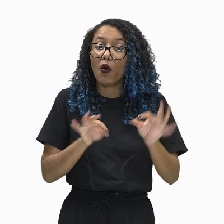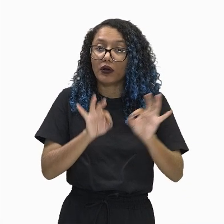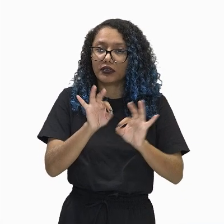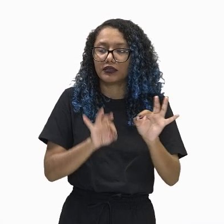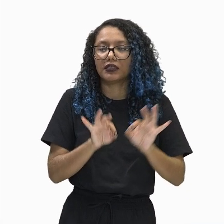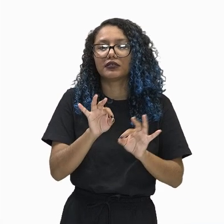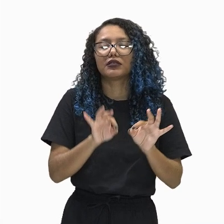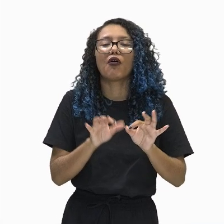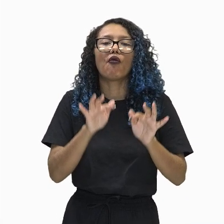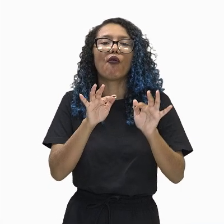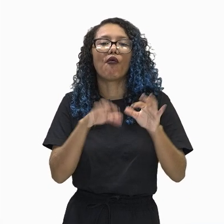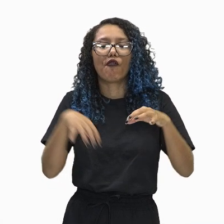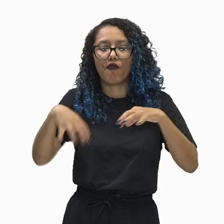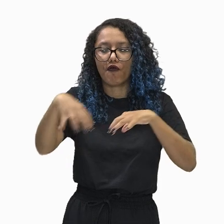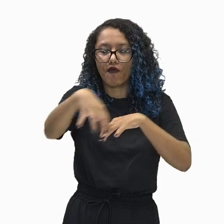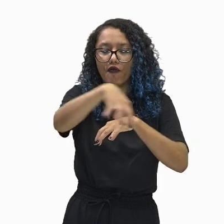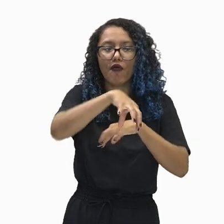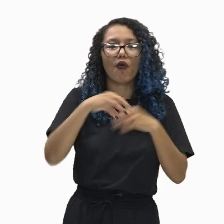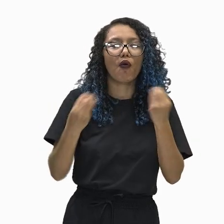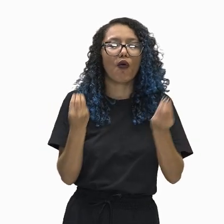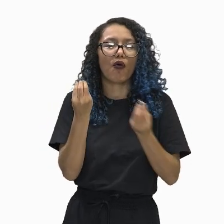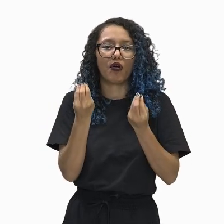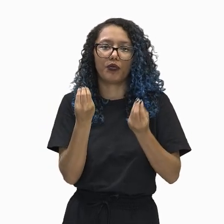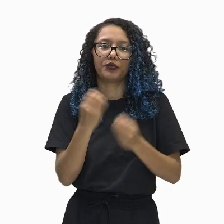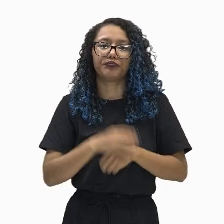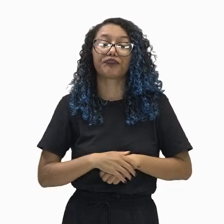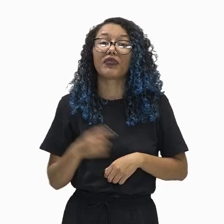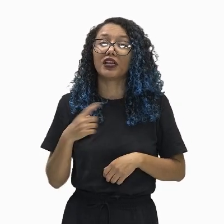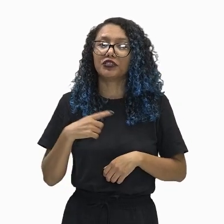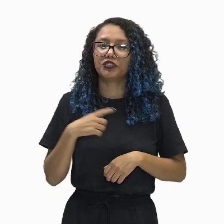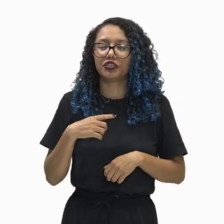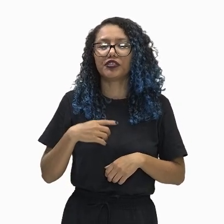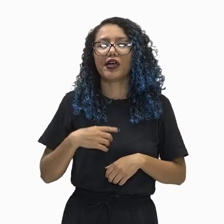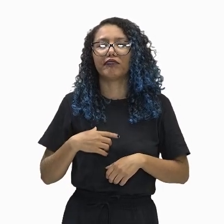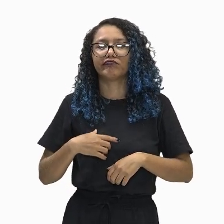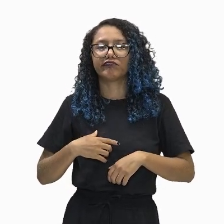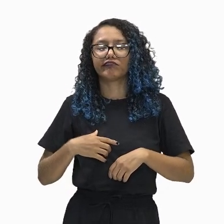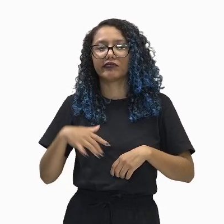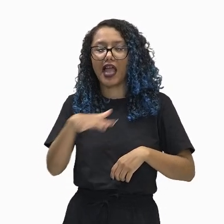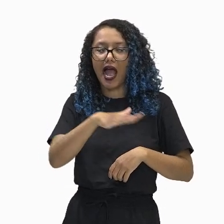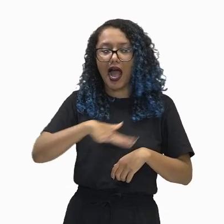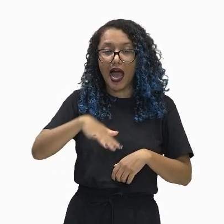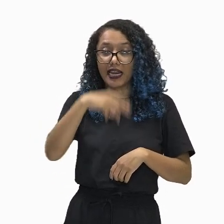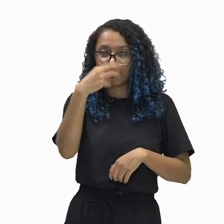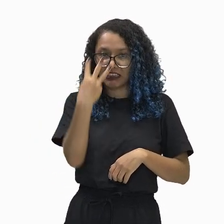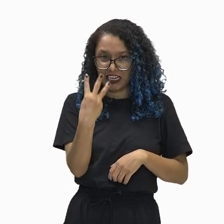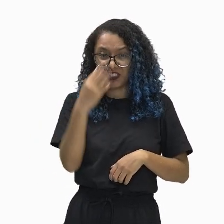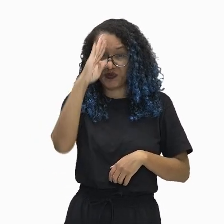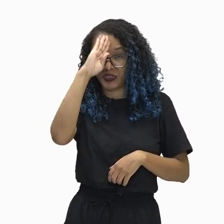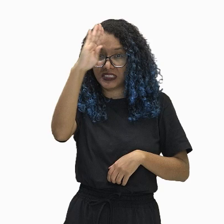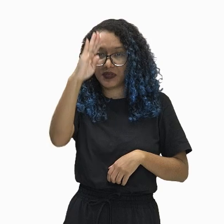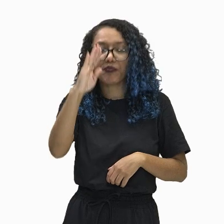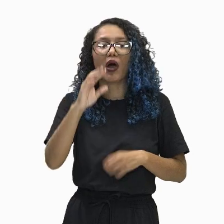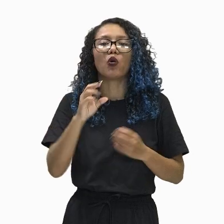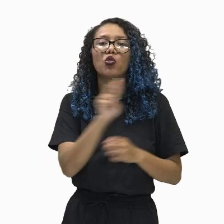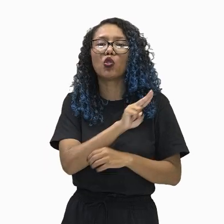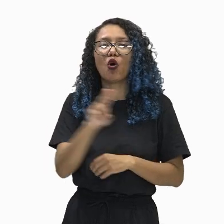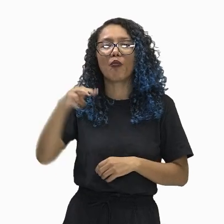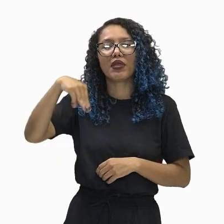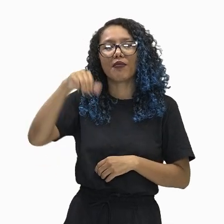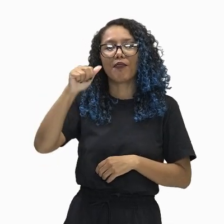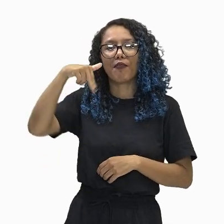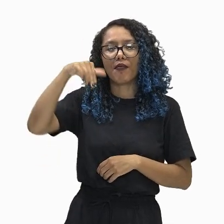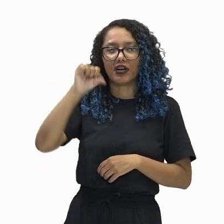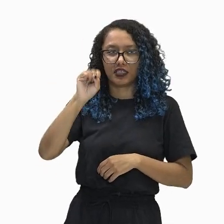gente. O feudo possuía 3 partes básicas, dos chamados mansos, tá, gente? Vamos agora, para a gente compreender um pouco